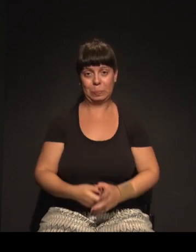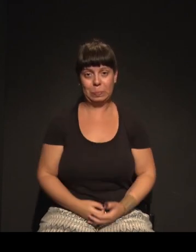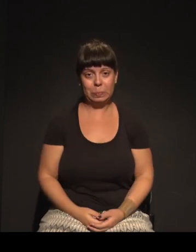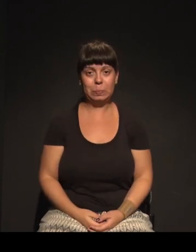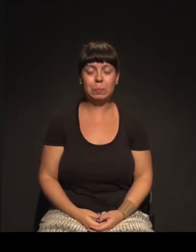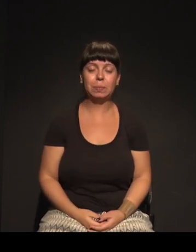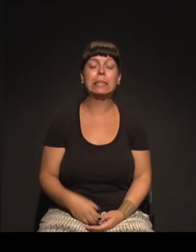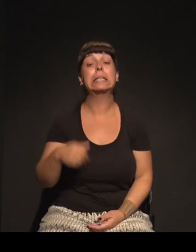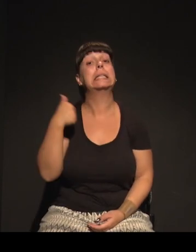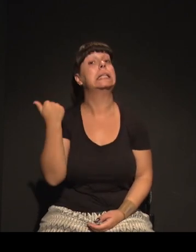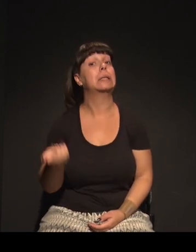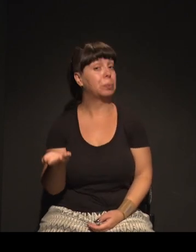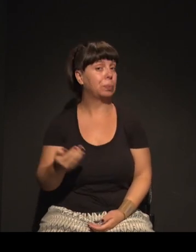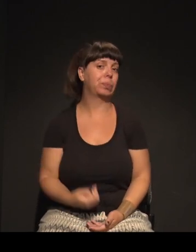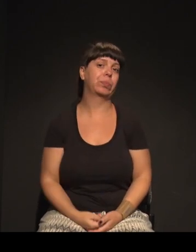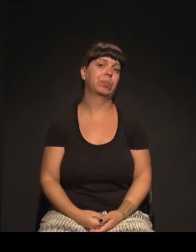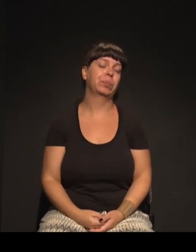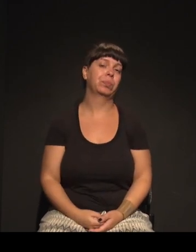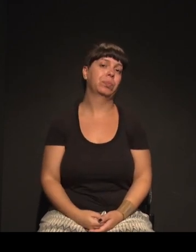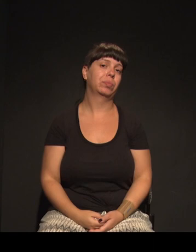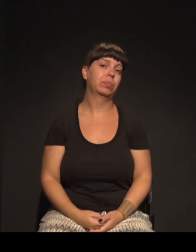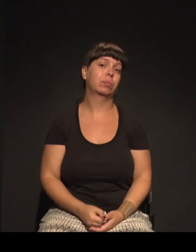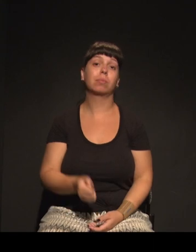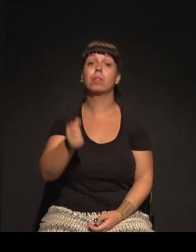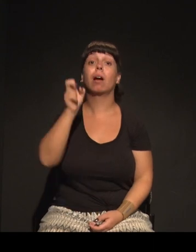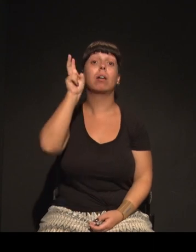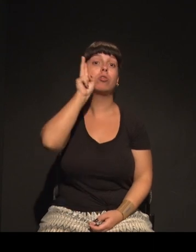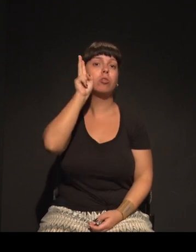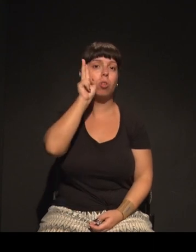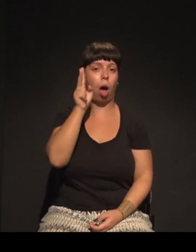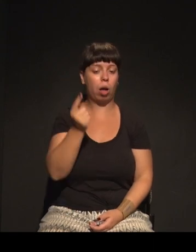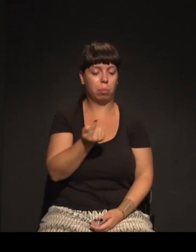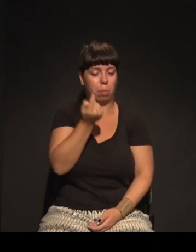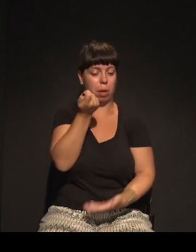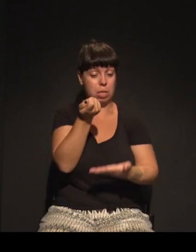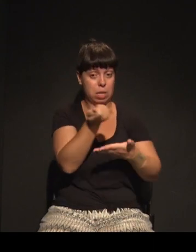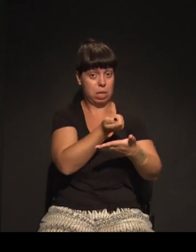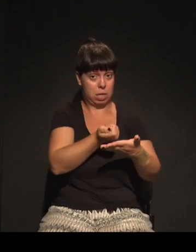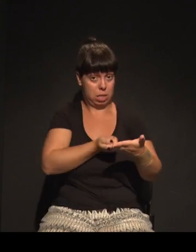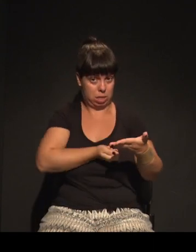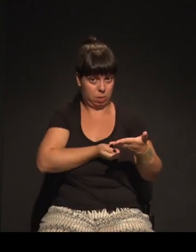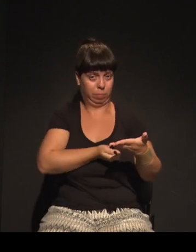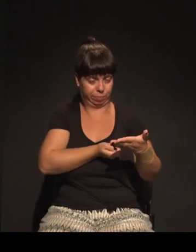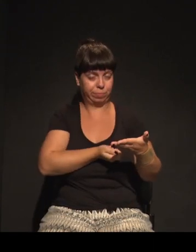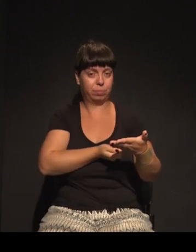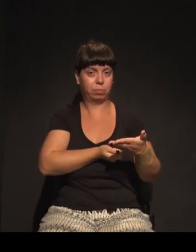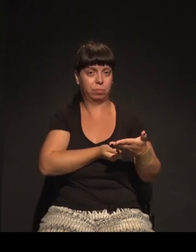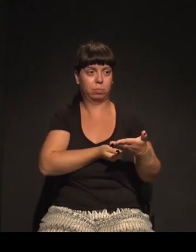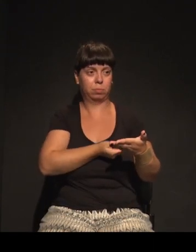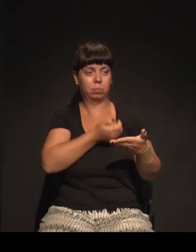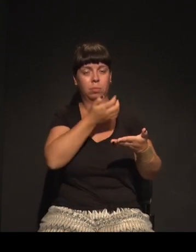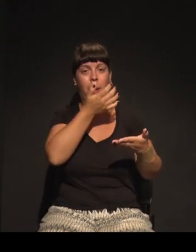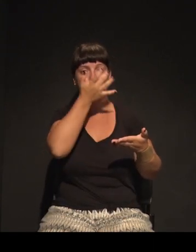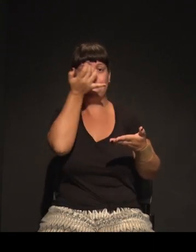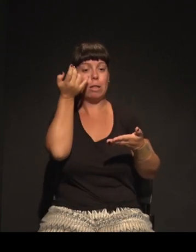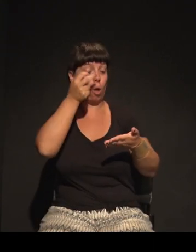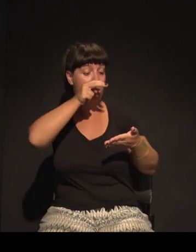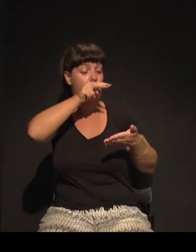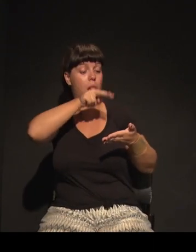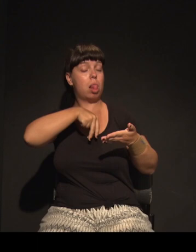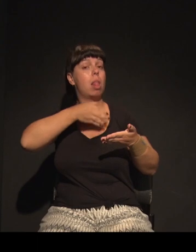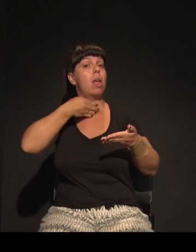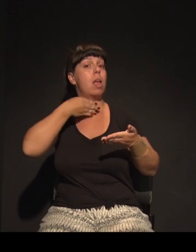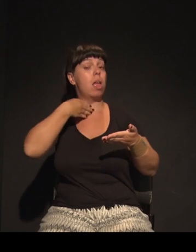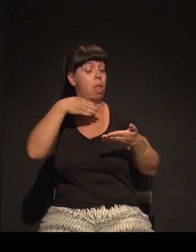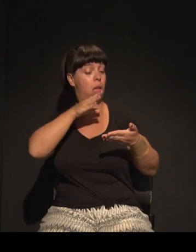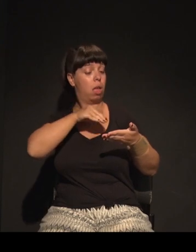então aí a história é escrita é também que um leitor ele vai ler mas também